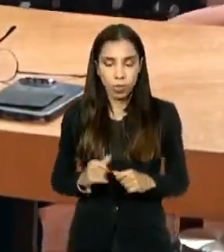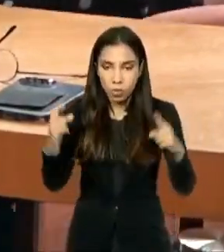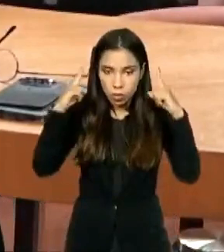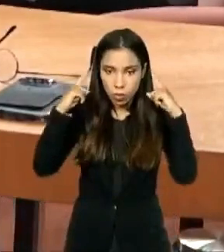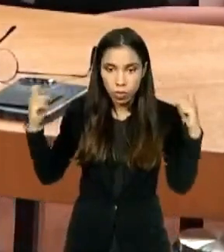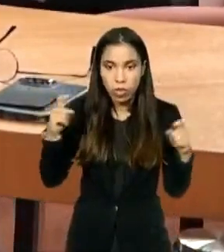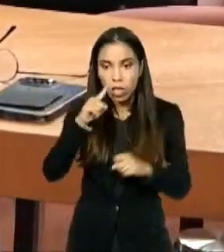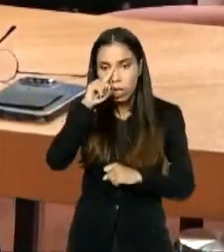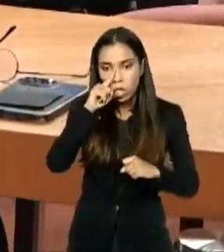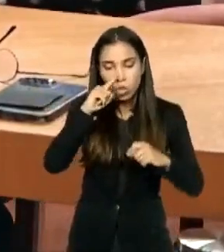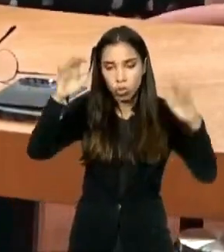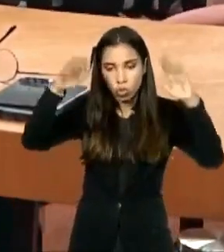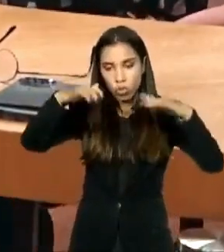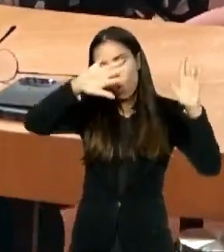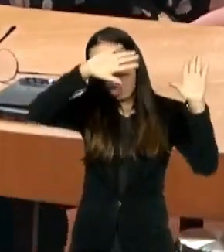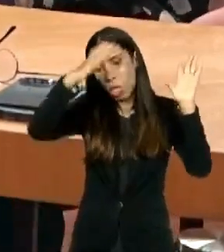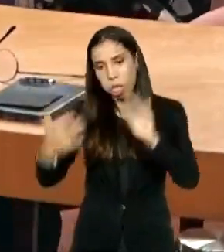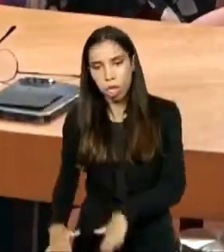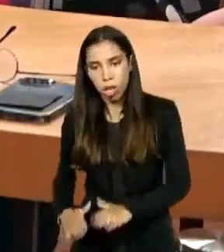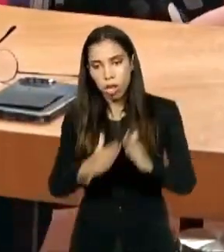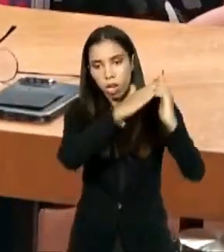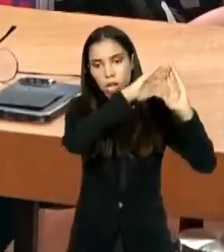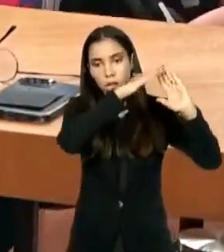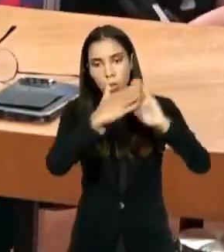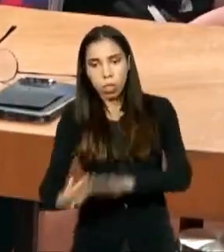de chuva, risco de...